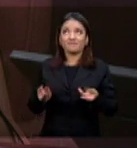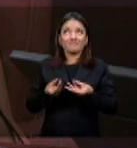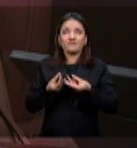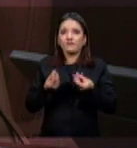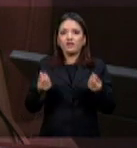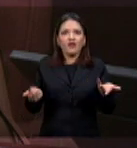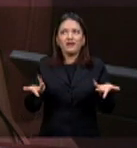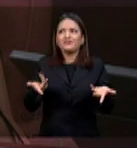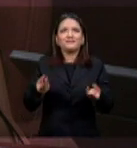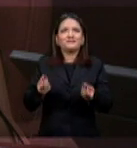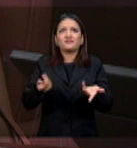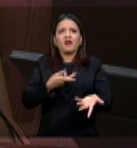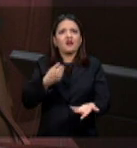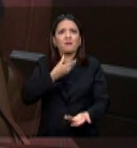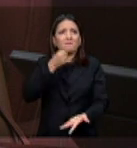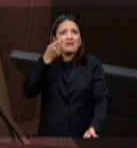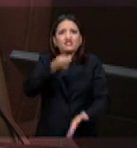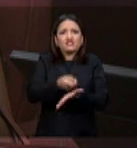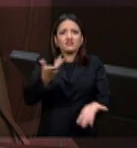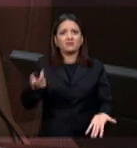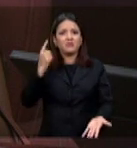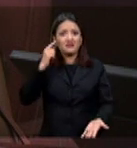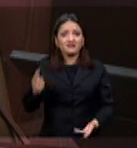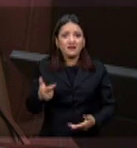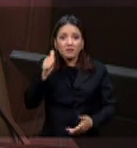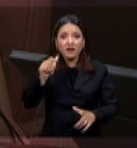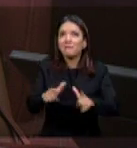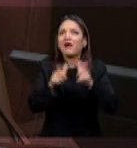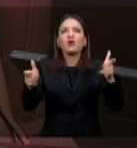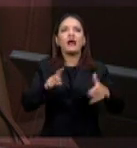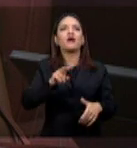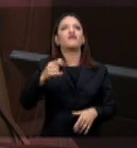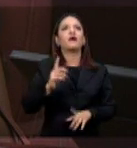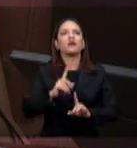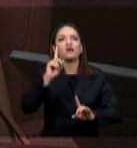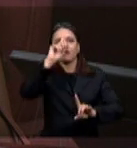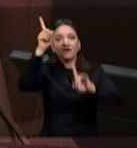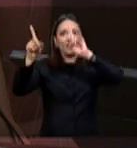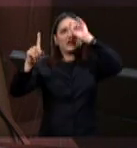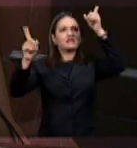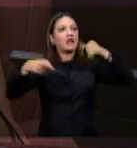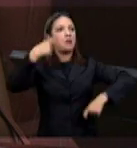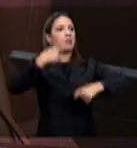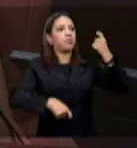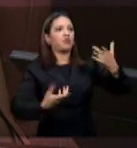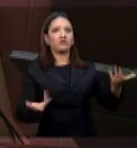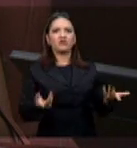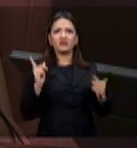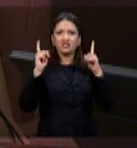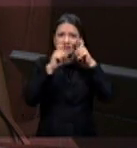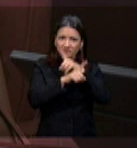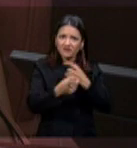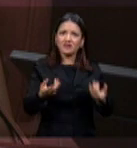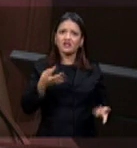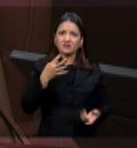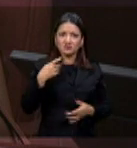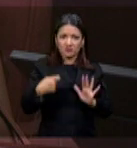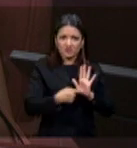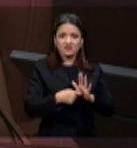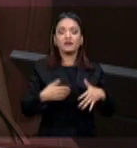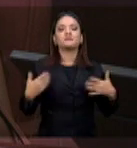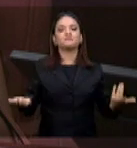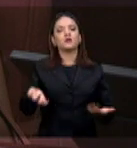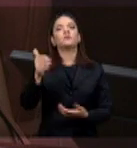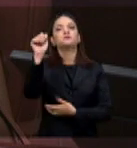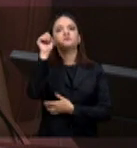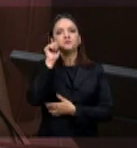É realmente muito machismo imaginar que a maioria das mulheres vai inventar algum caso de violência sexual que já é tão difícil de denunciar. Bem, a Fernanda percorreu